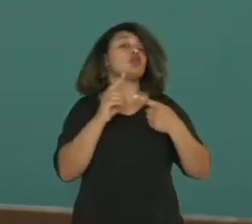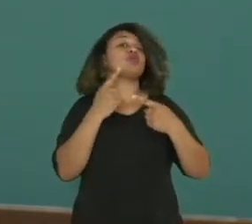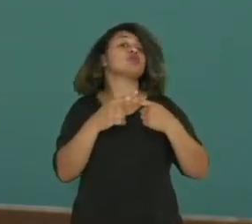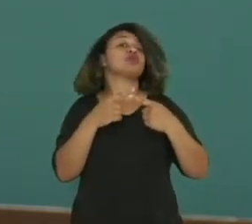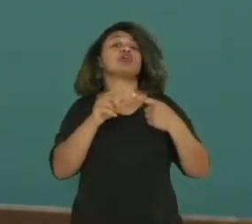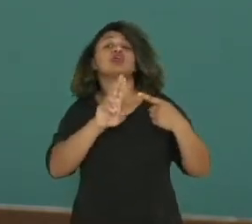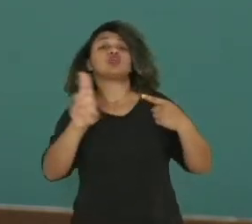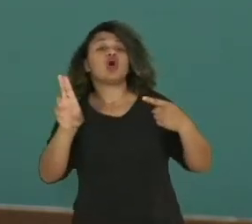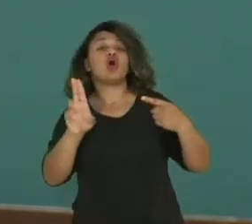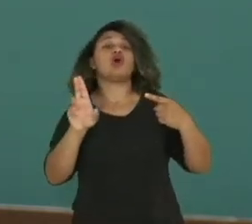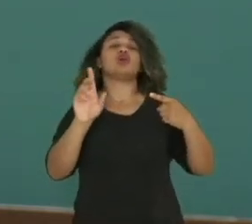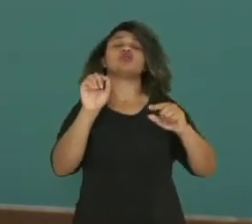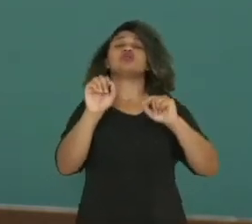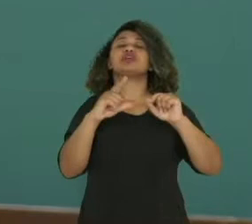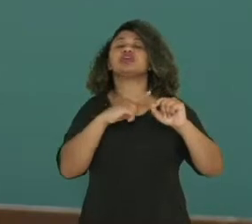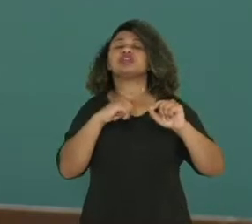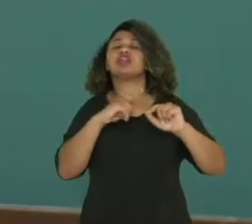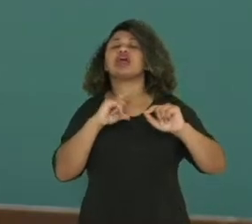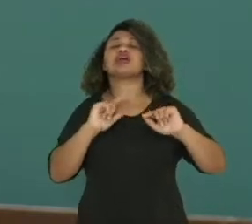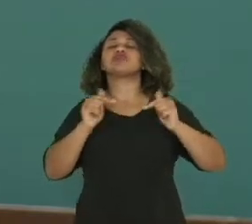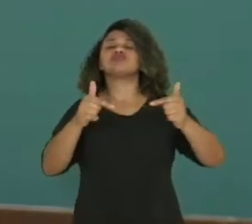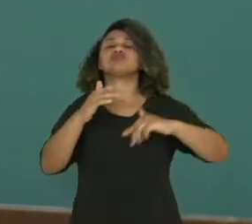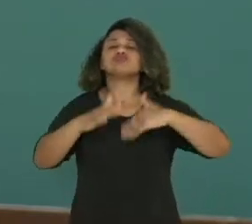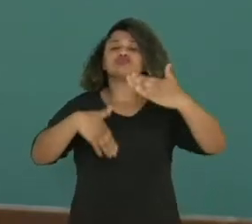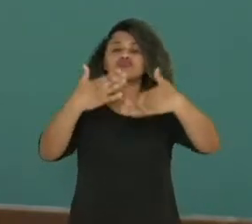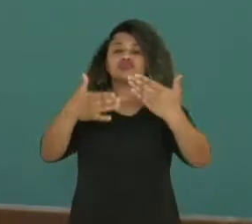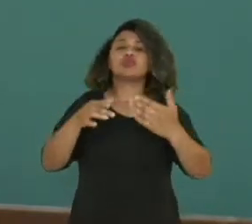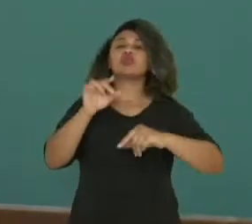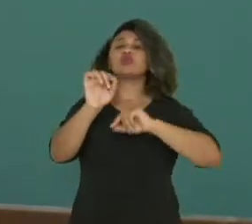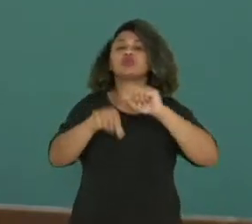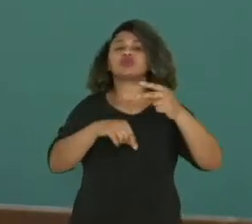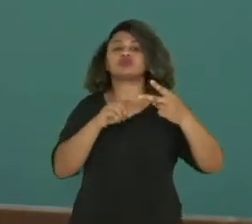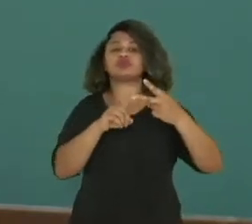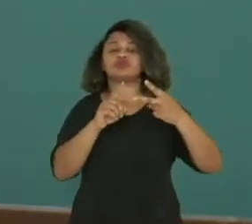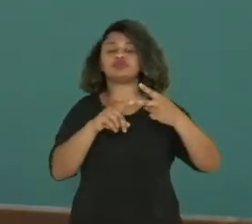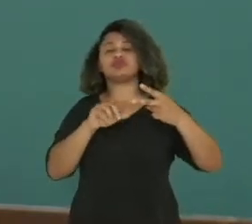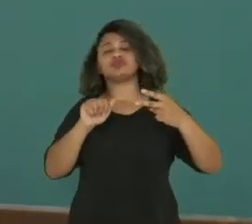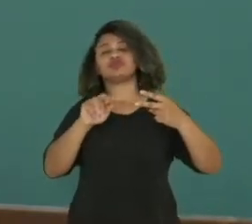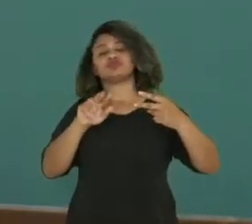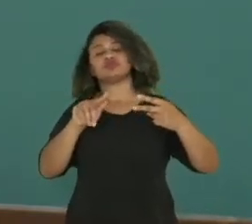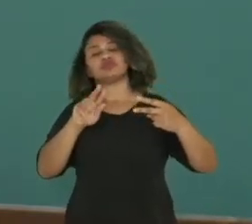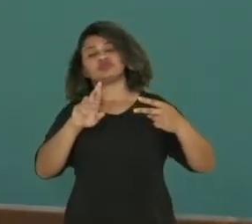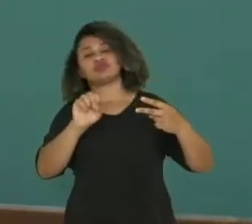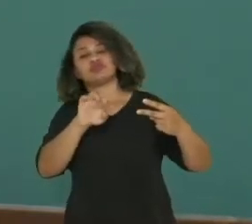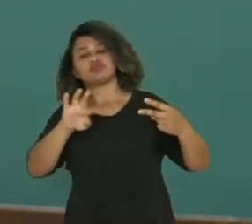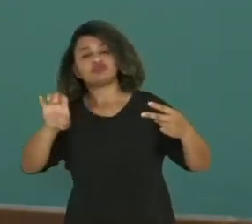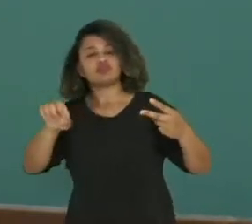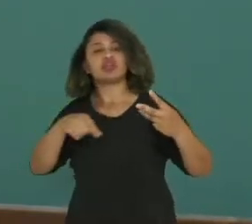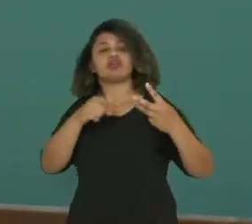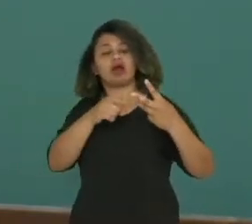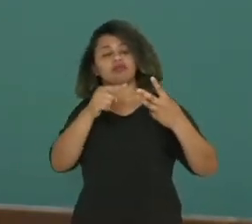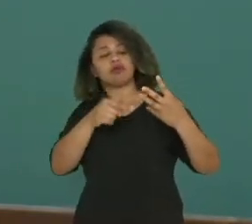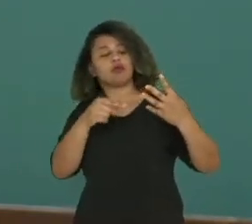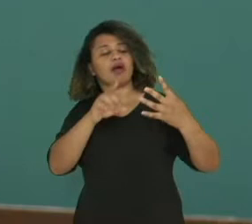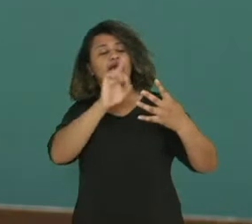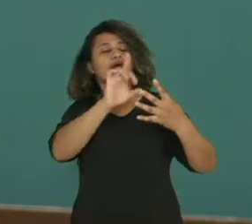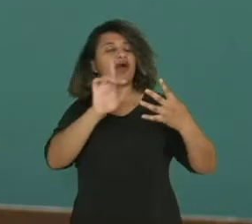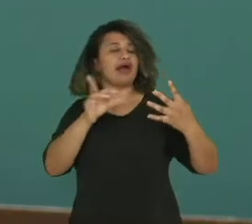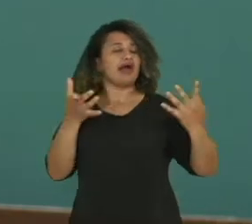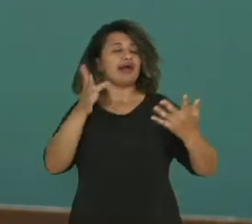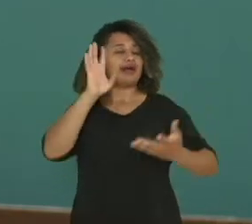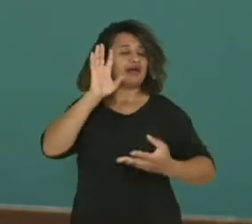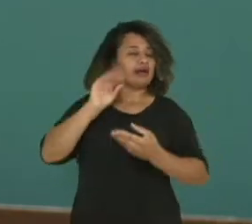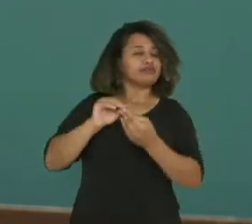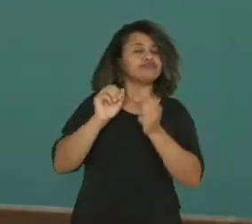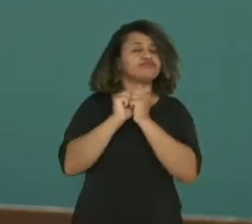chamada assim, o que nós temos de atividades desenvolvidas ali, do Agreste, do Meio Norte, do Sertão. Então vamos entender